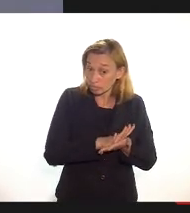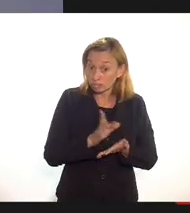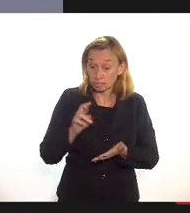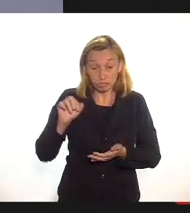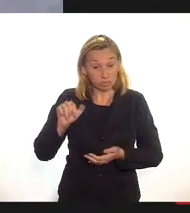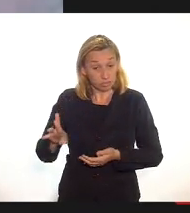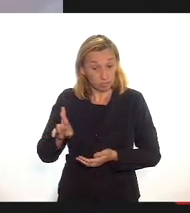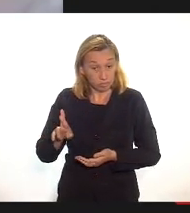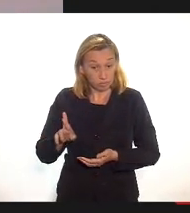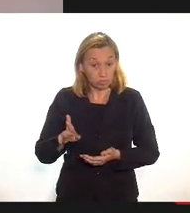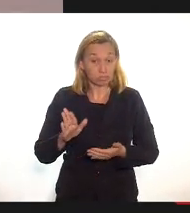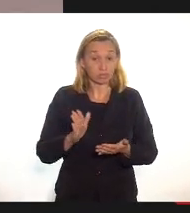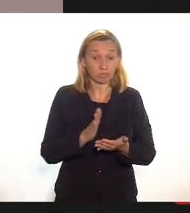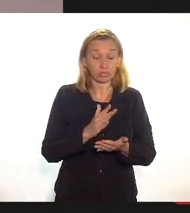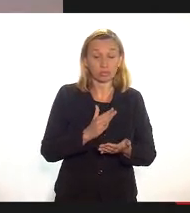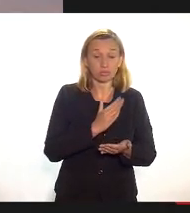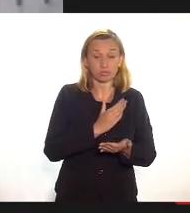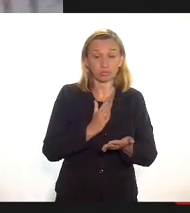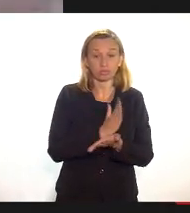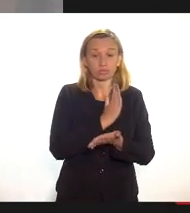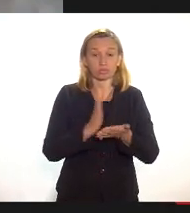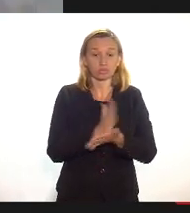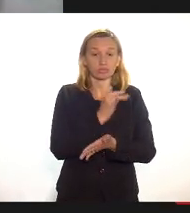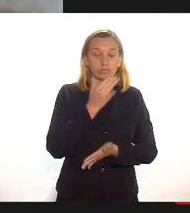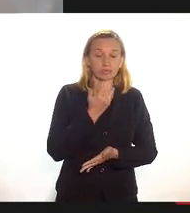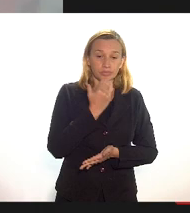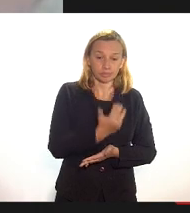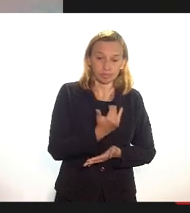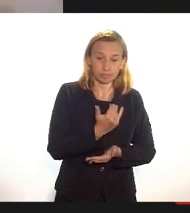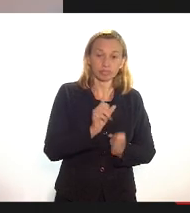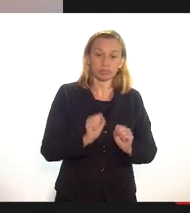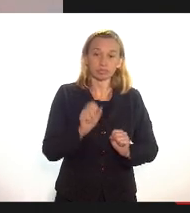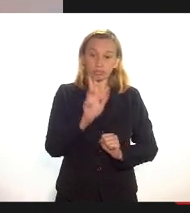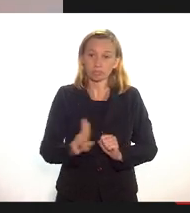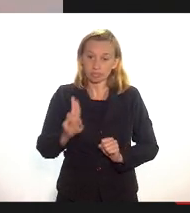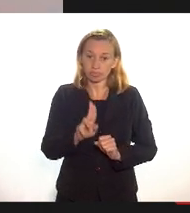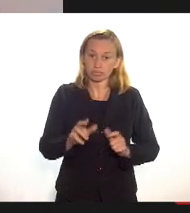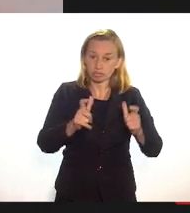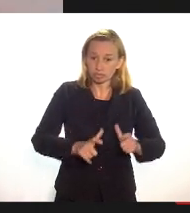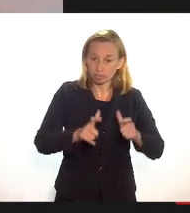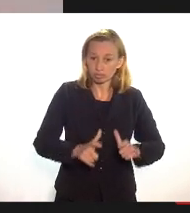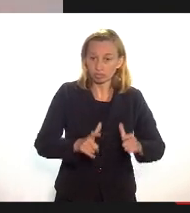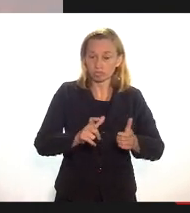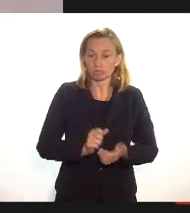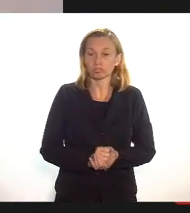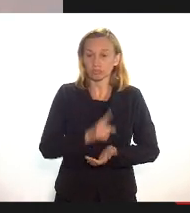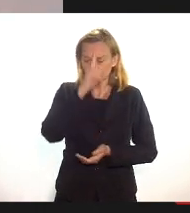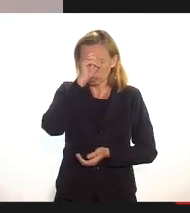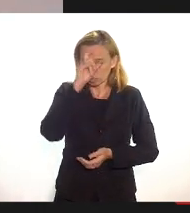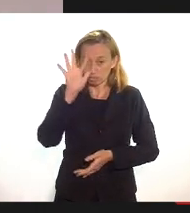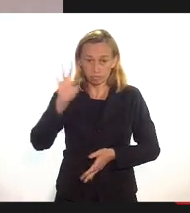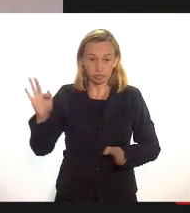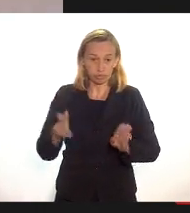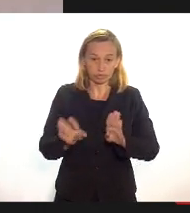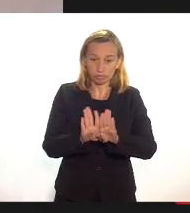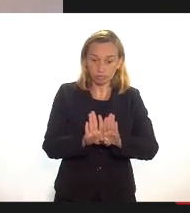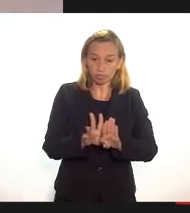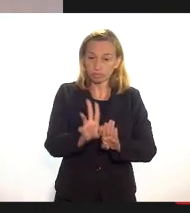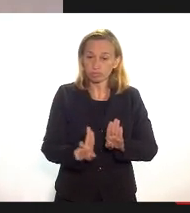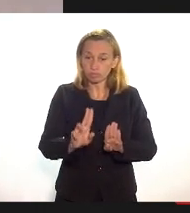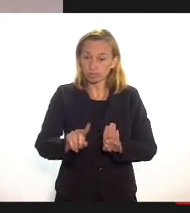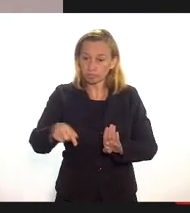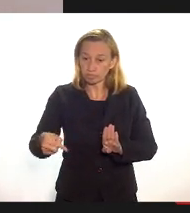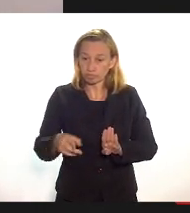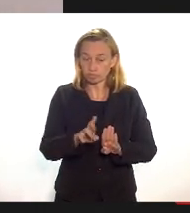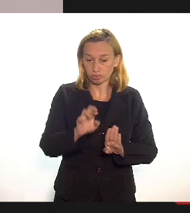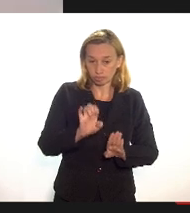Dó, alguma autorização do Ministério da Fazenda, para que possa ser utilizado os espaços públicos dos hospitais federais para serem utilizados pela Rede Dó.